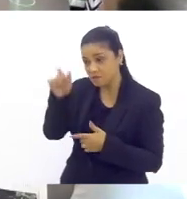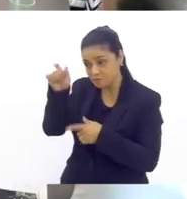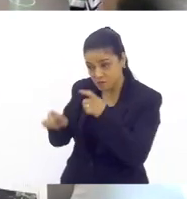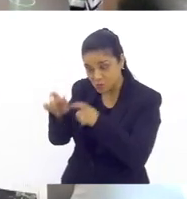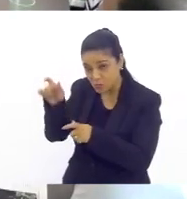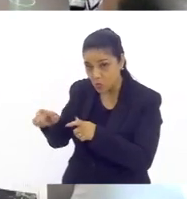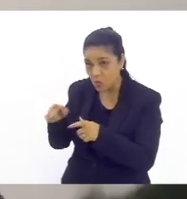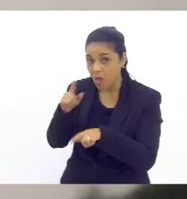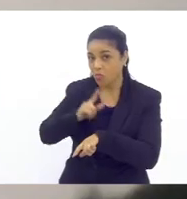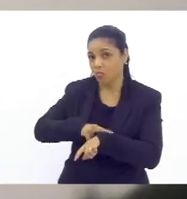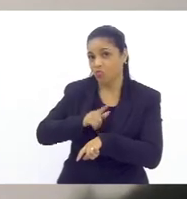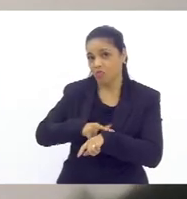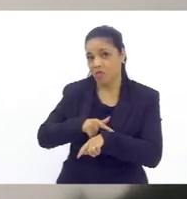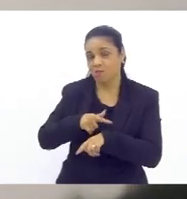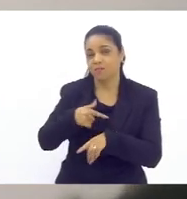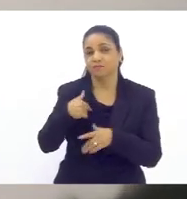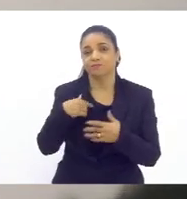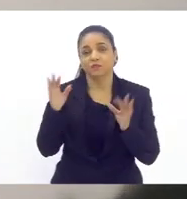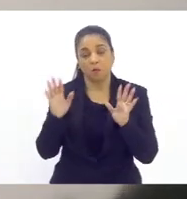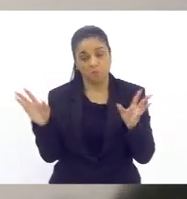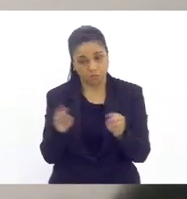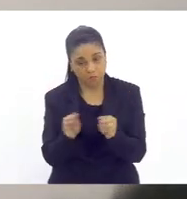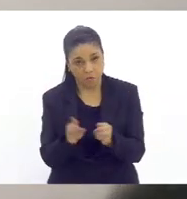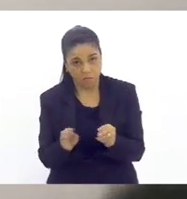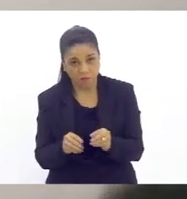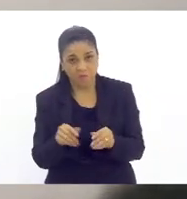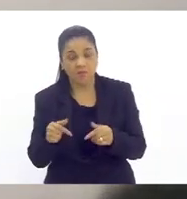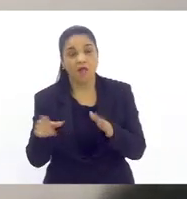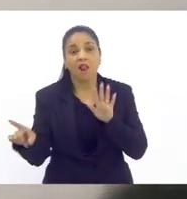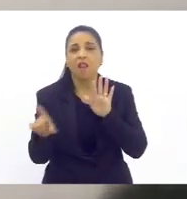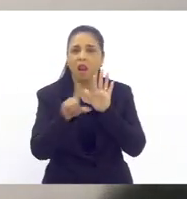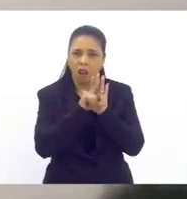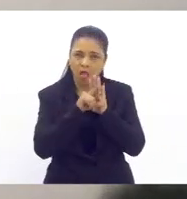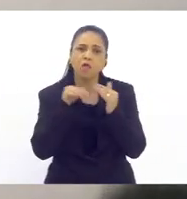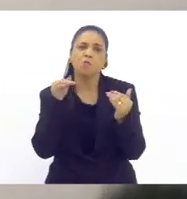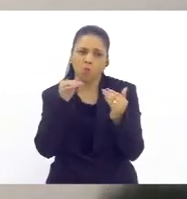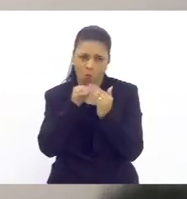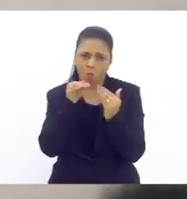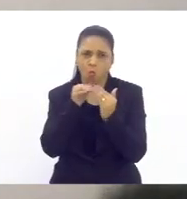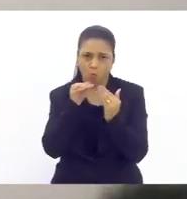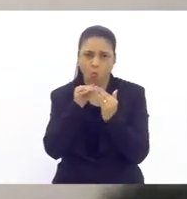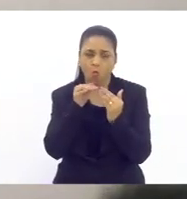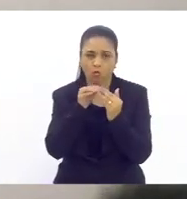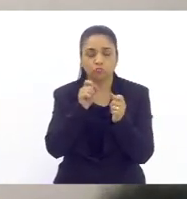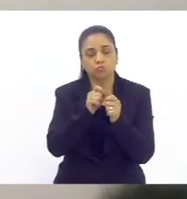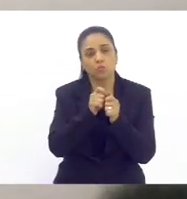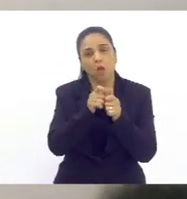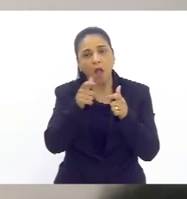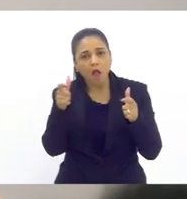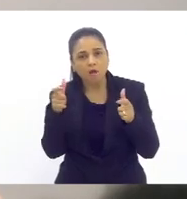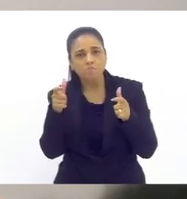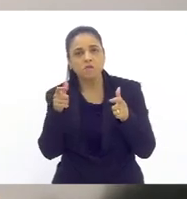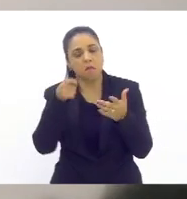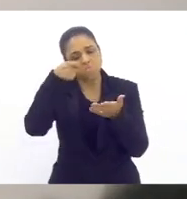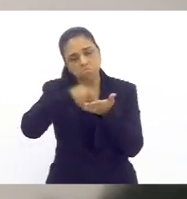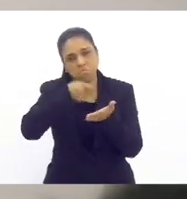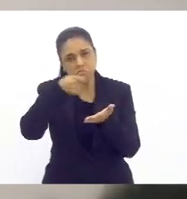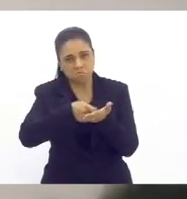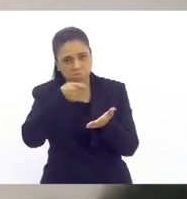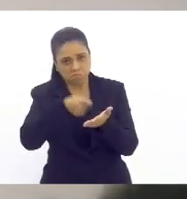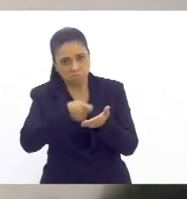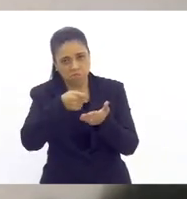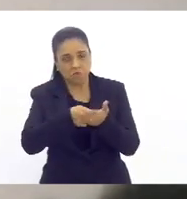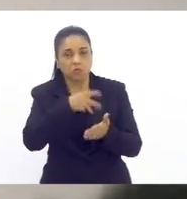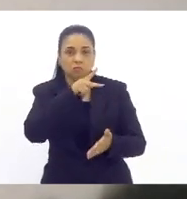sim eu vou concluir que a questão dessa lei também concorda que a gente precisa ampliar e ter uma cobrança efetiva